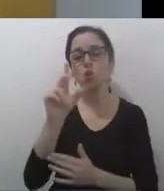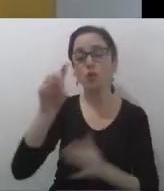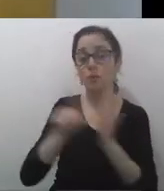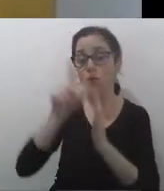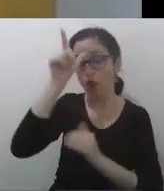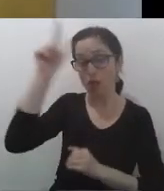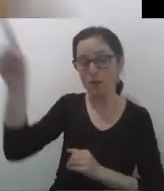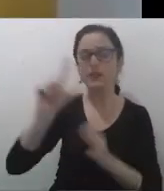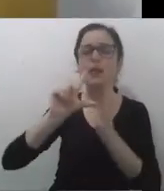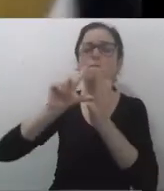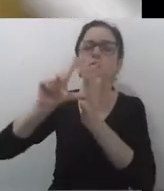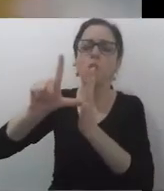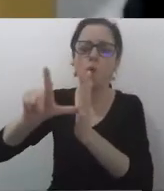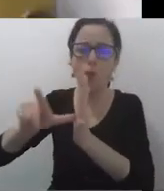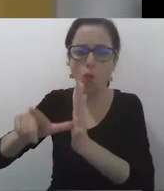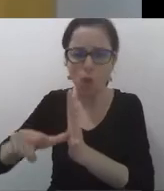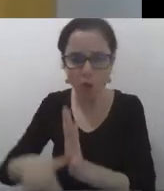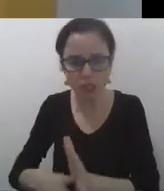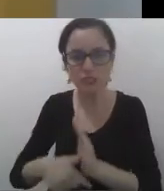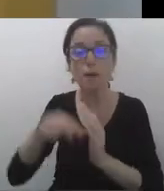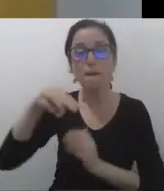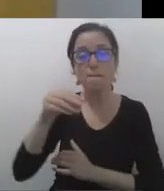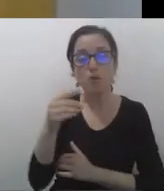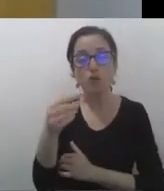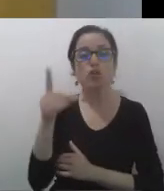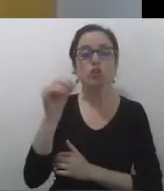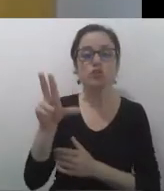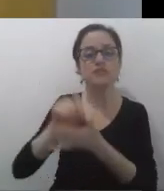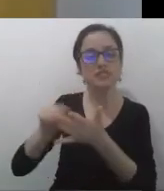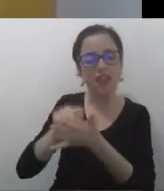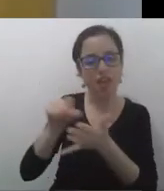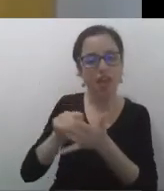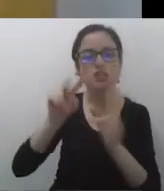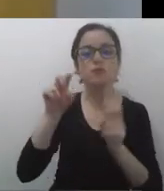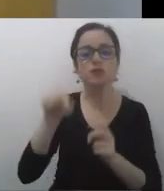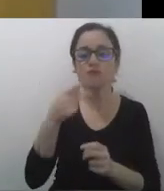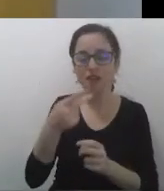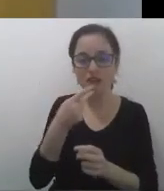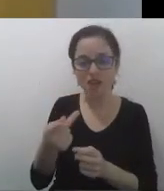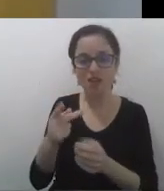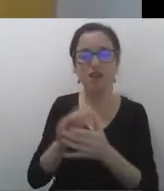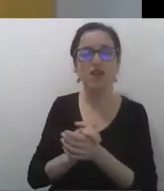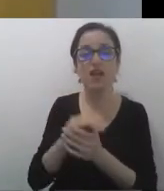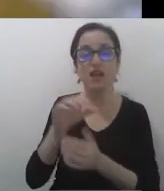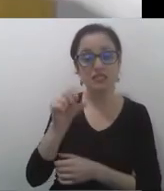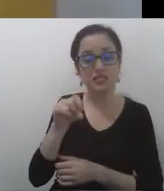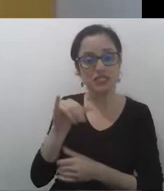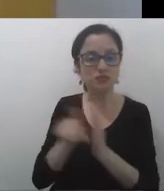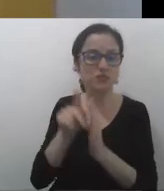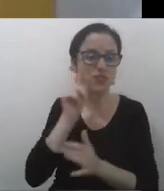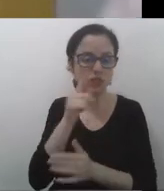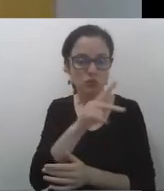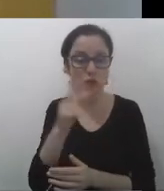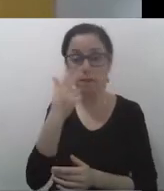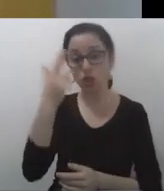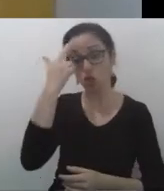na escola de Ulm, mais tarde, bem mais tarde, Maldonado vai escrever sobre isso e vai falar, o Stalin